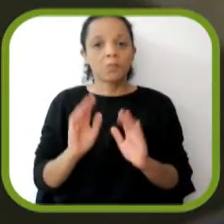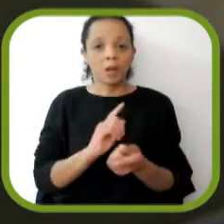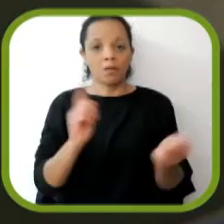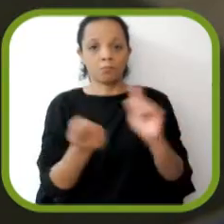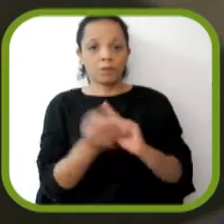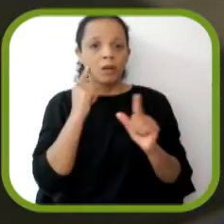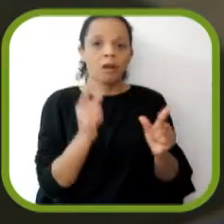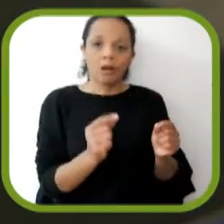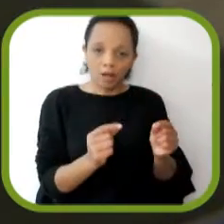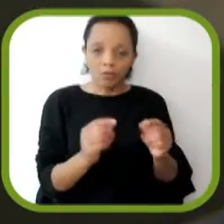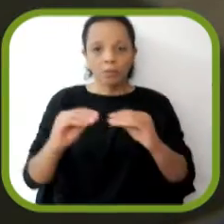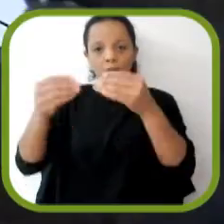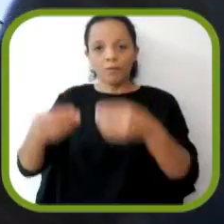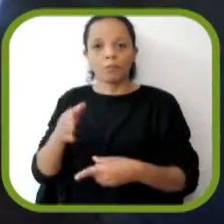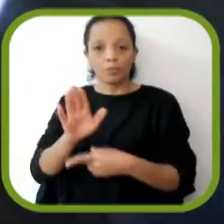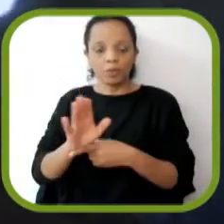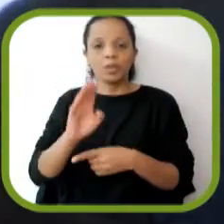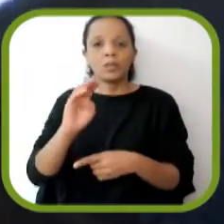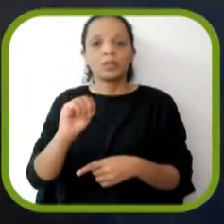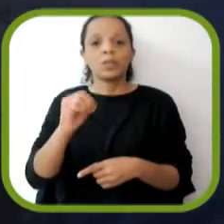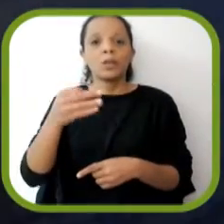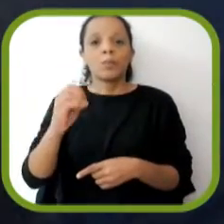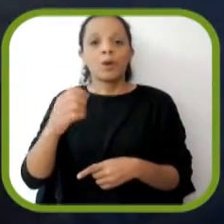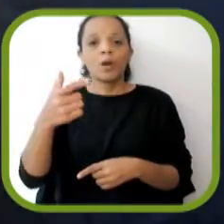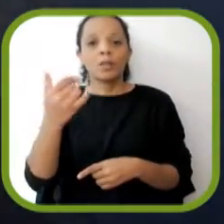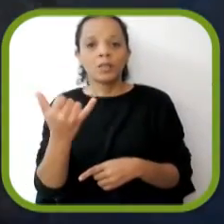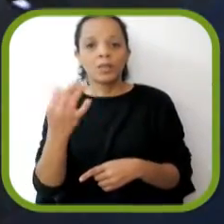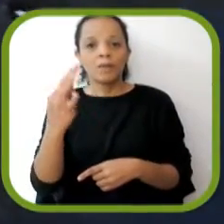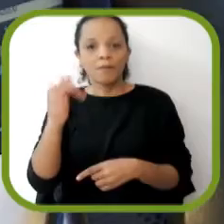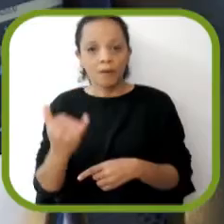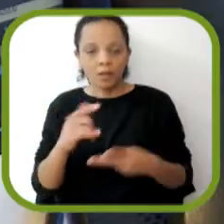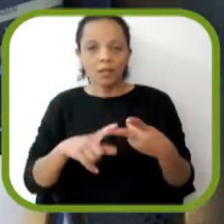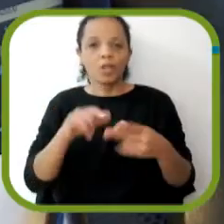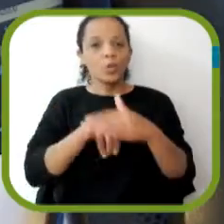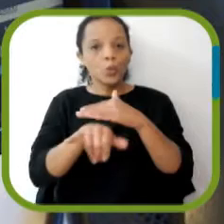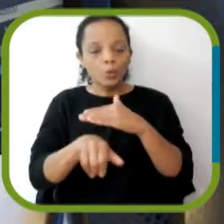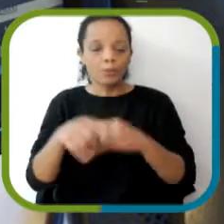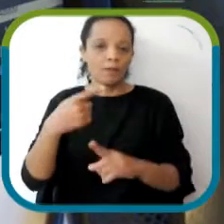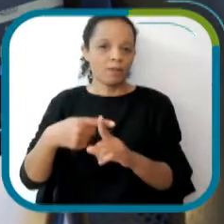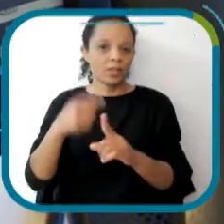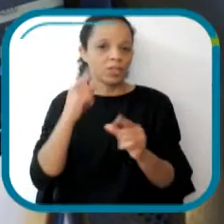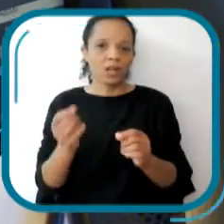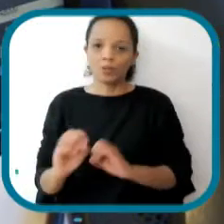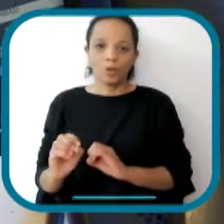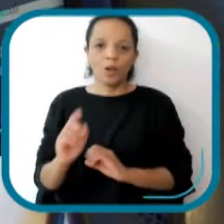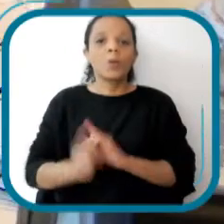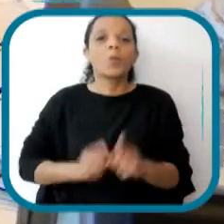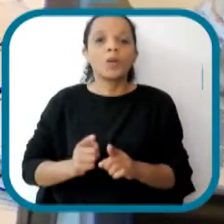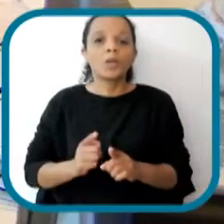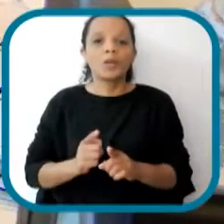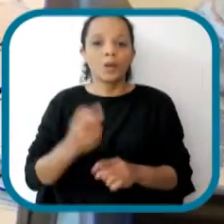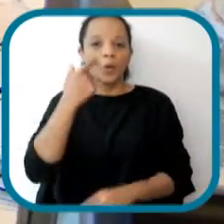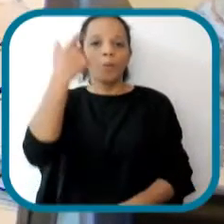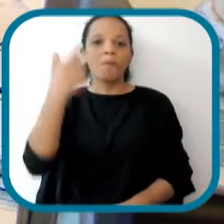digitais. Mas, ao contrário das rádios, plataformas como o Spotify e o YouTube continuam sem ter aquela que é a grande vantagem da rádio,